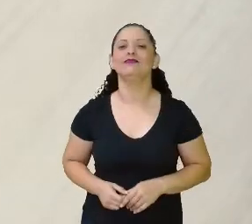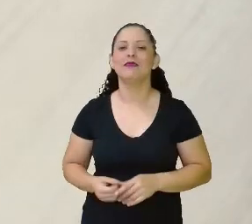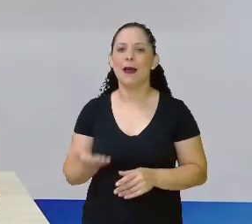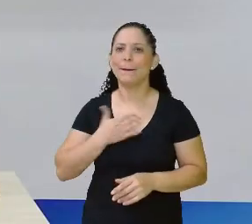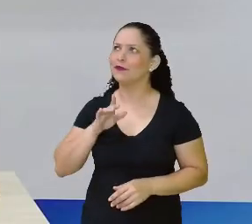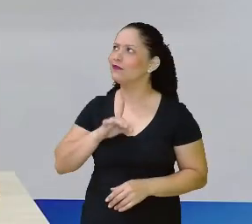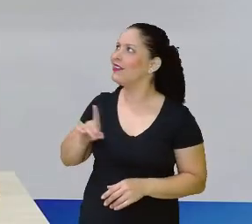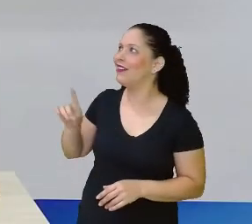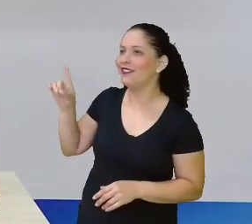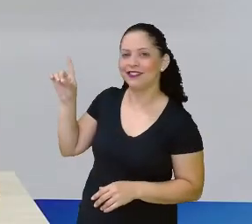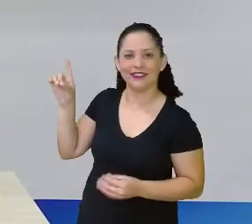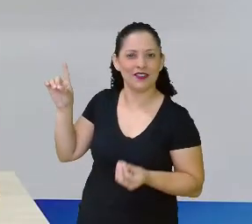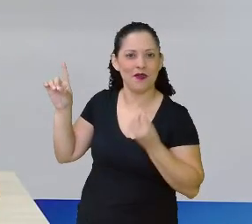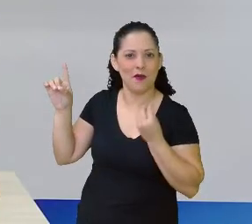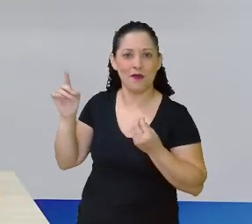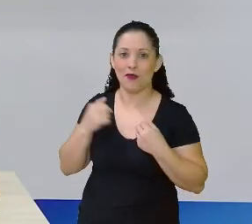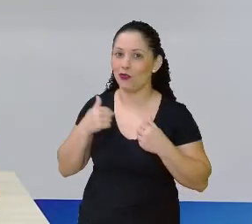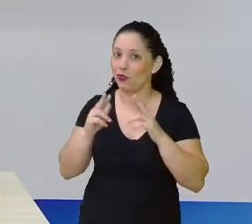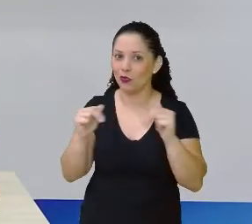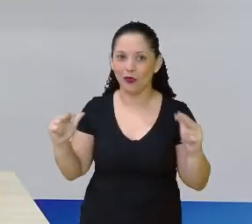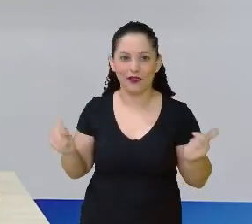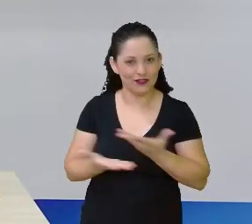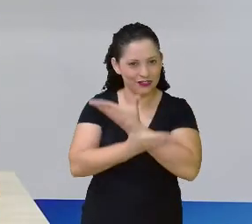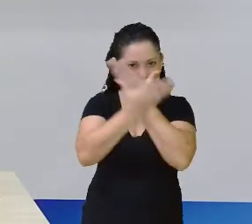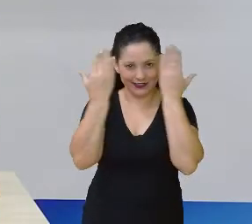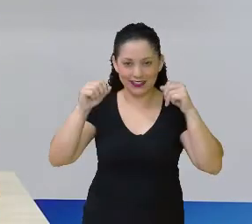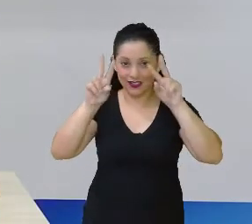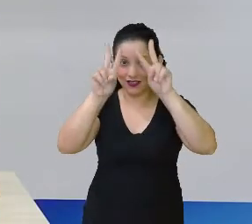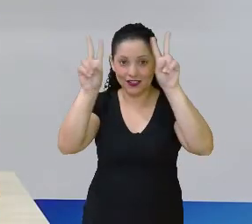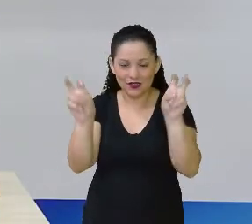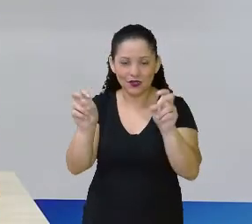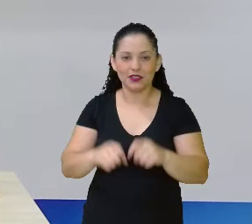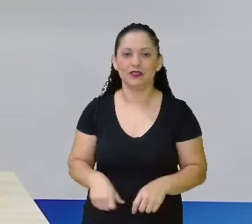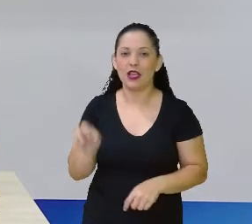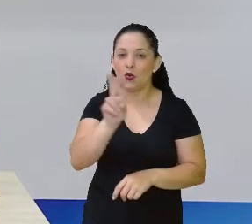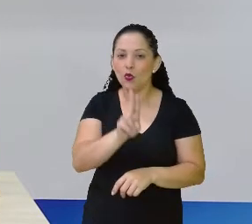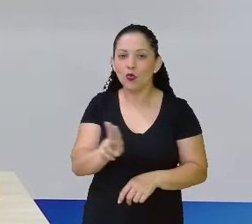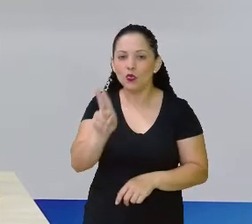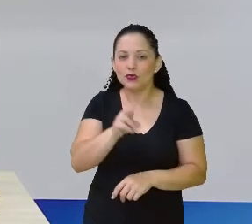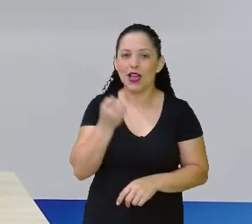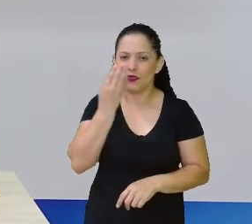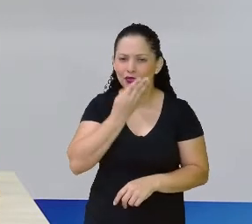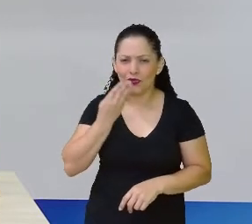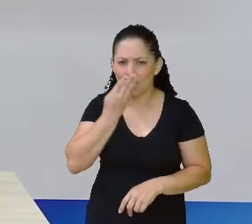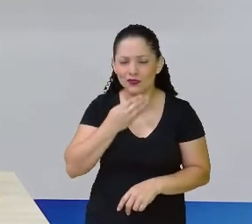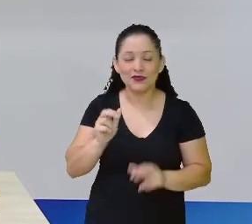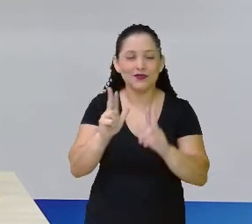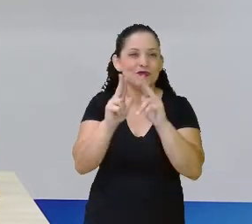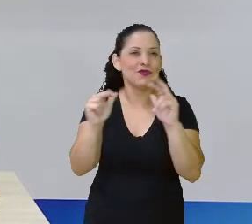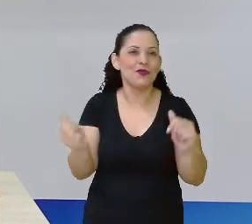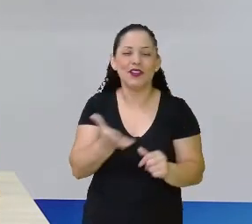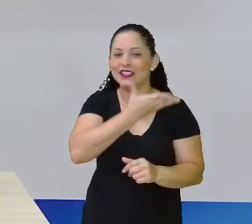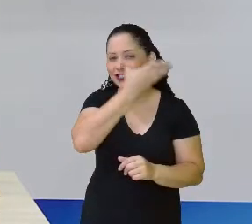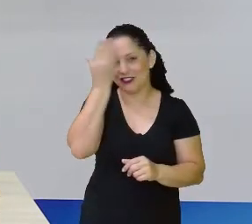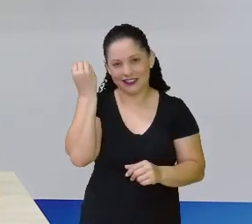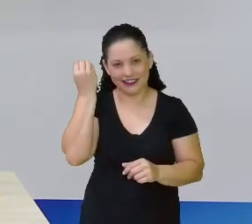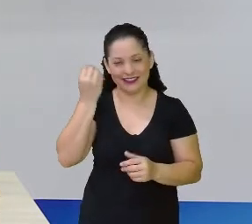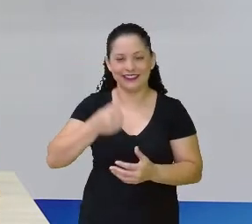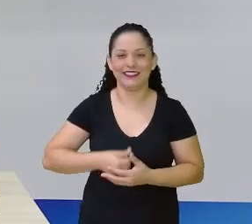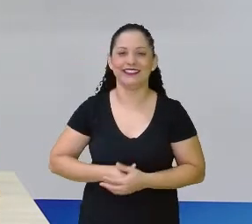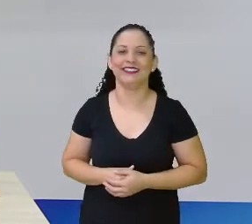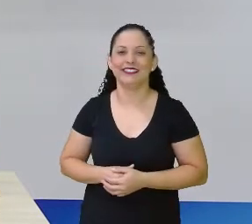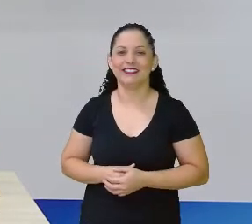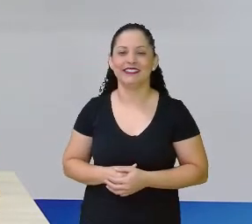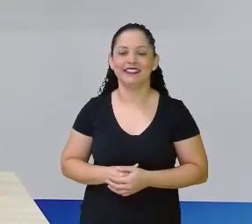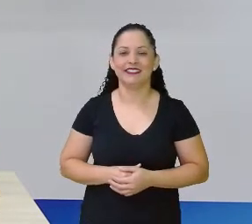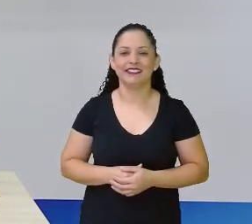Deus, professora, eu nunca mais vou esquecer desse assunto. E se você usar jujuba, é que você não vai esquecer mesmo.